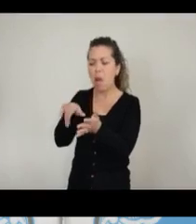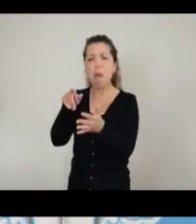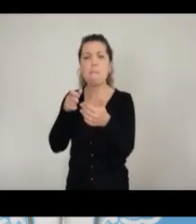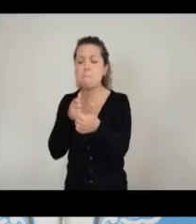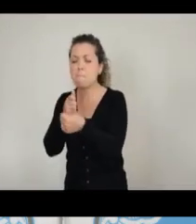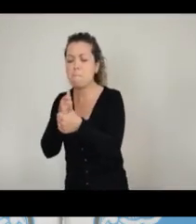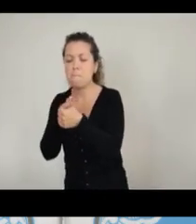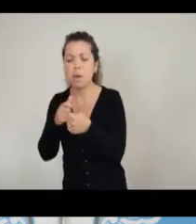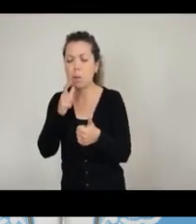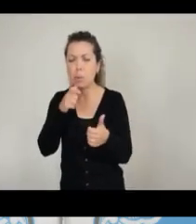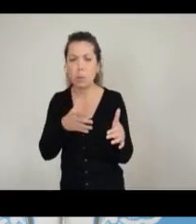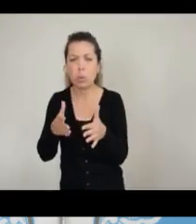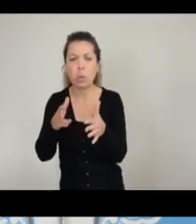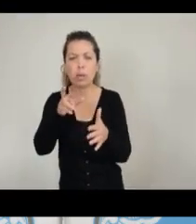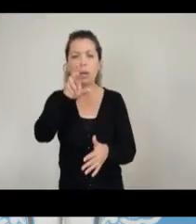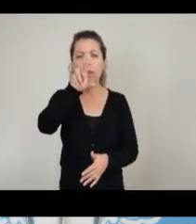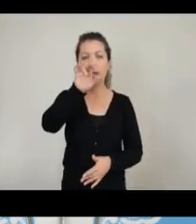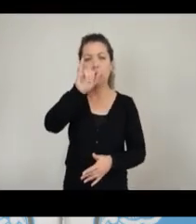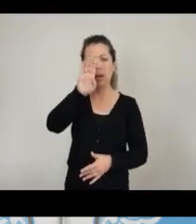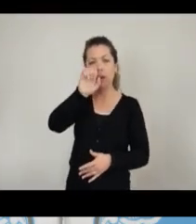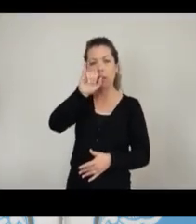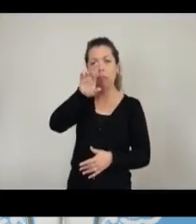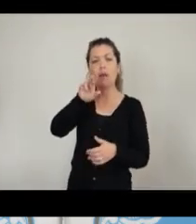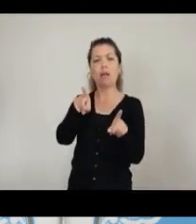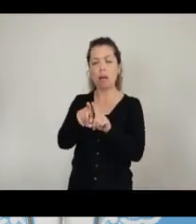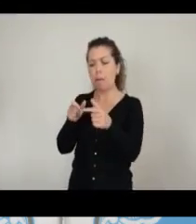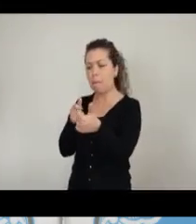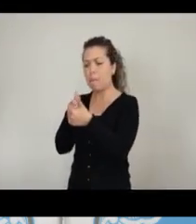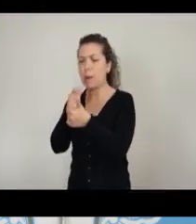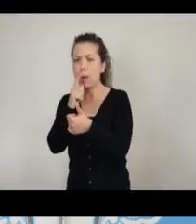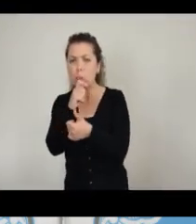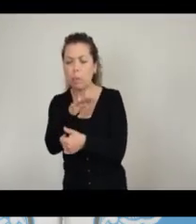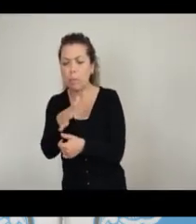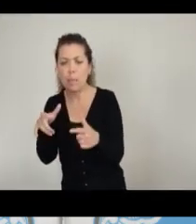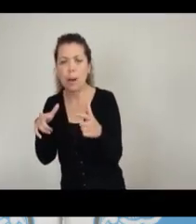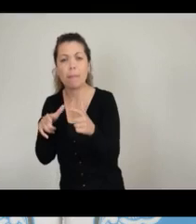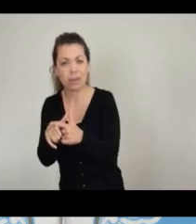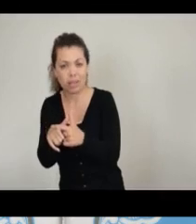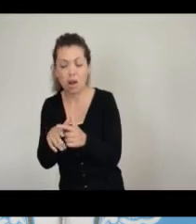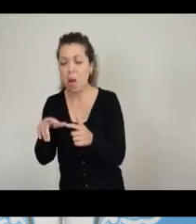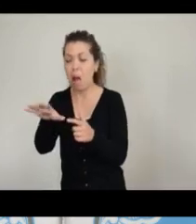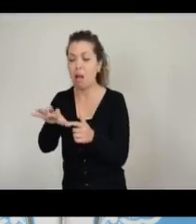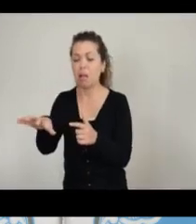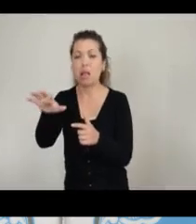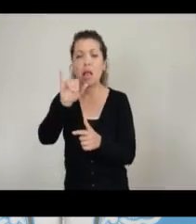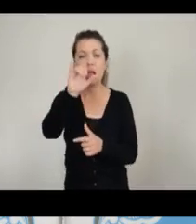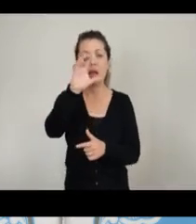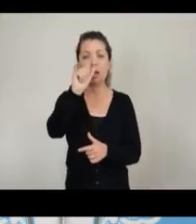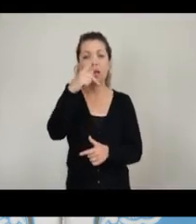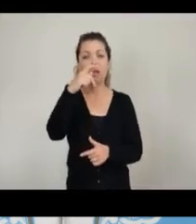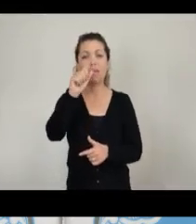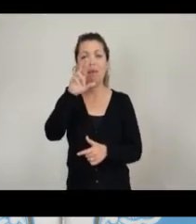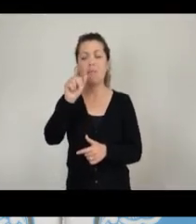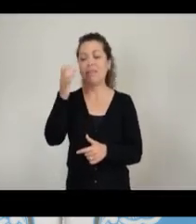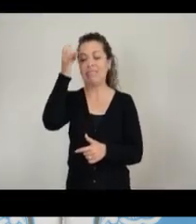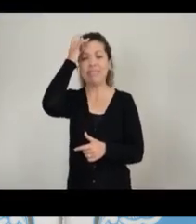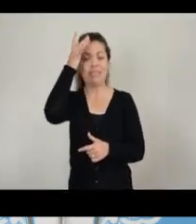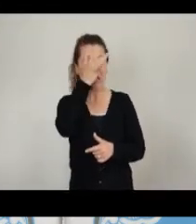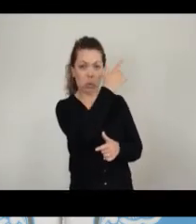ciclo econômico da mineração, tiveram pouquíssima representatividade do ponto de vista comercial, uma vez que a estratégia da